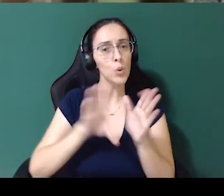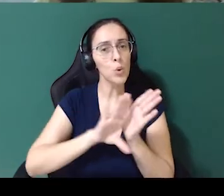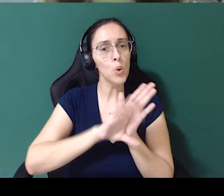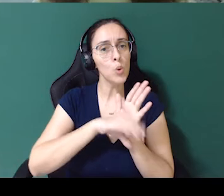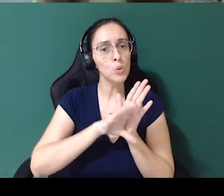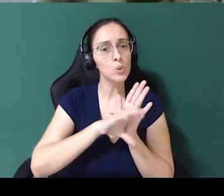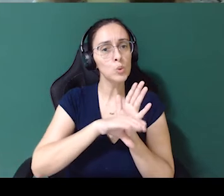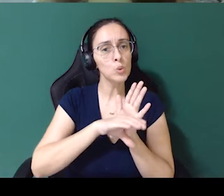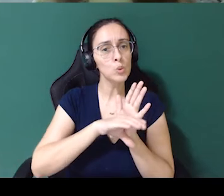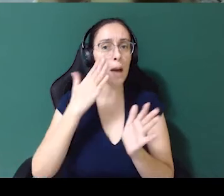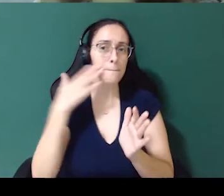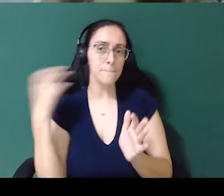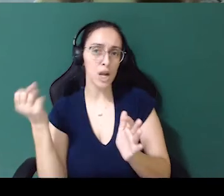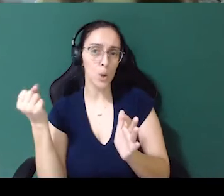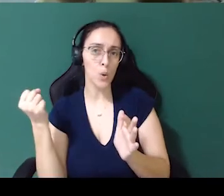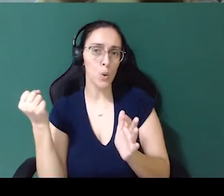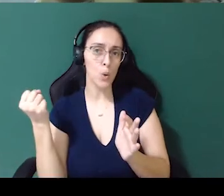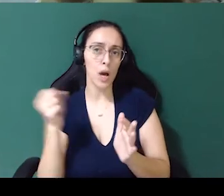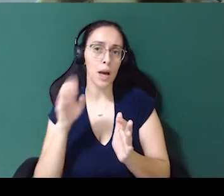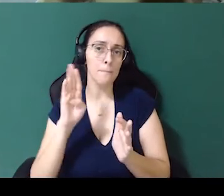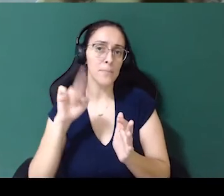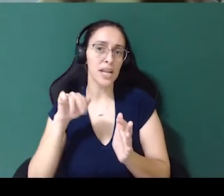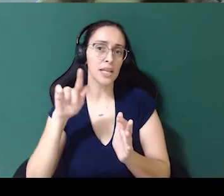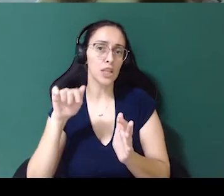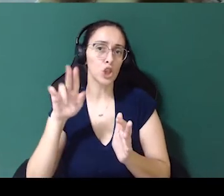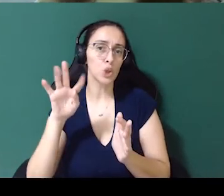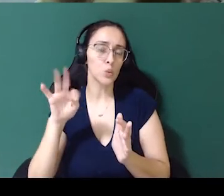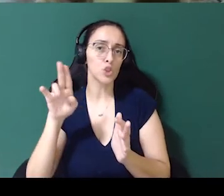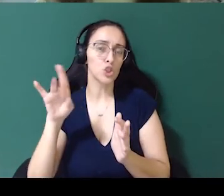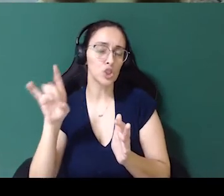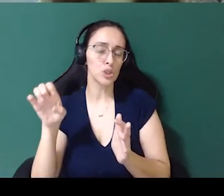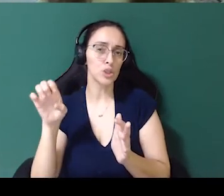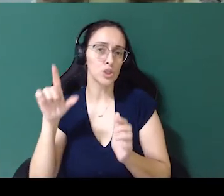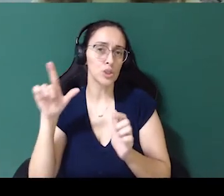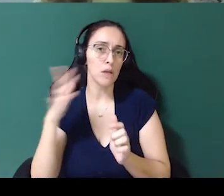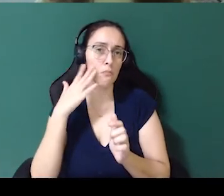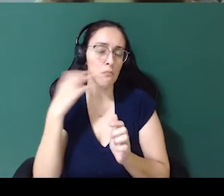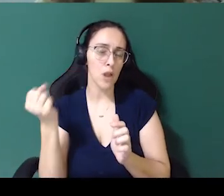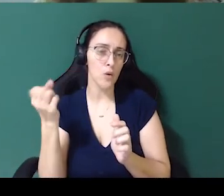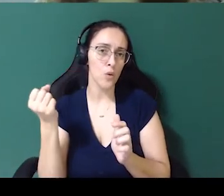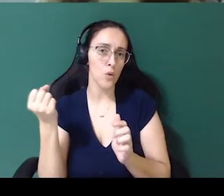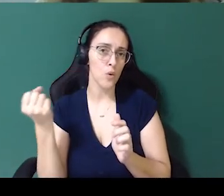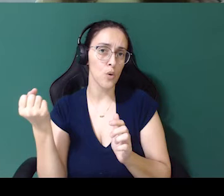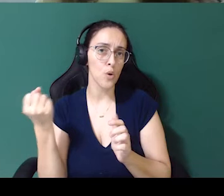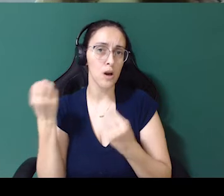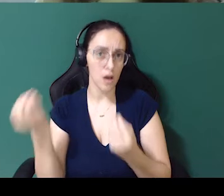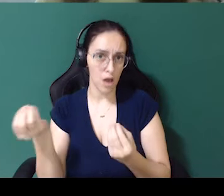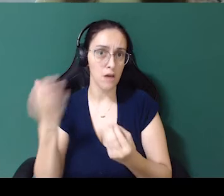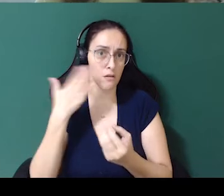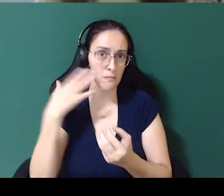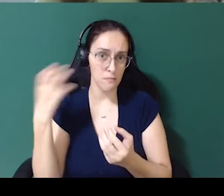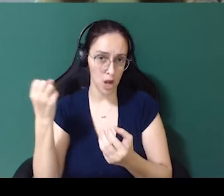de branco e branquitude, são coisas completamente diferentes. Então, o branco é uma pessoa